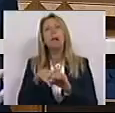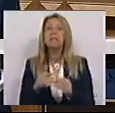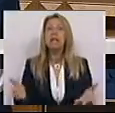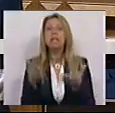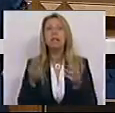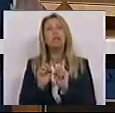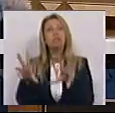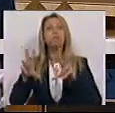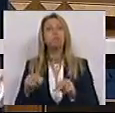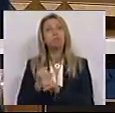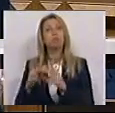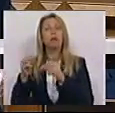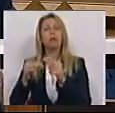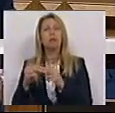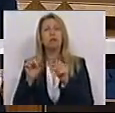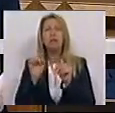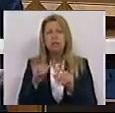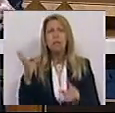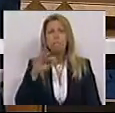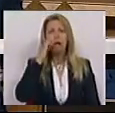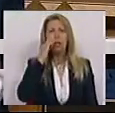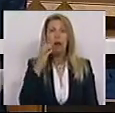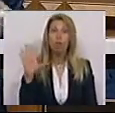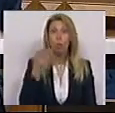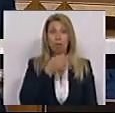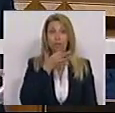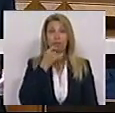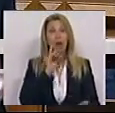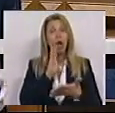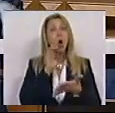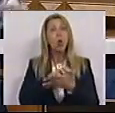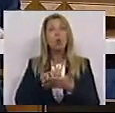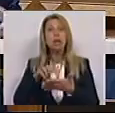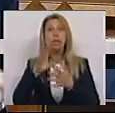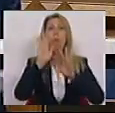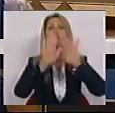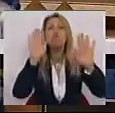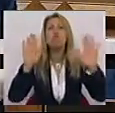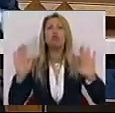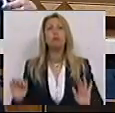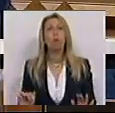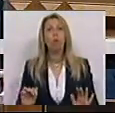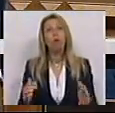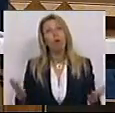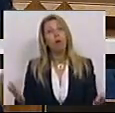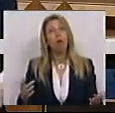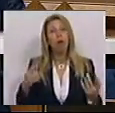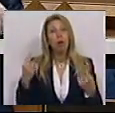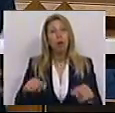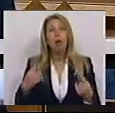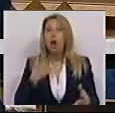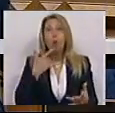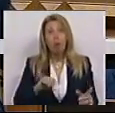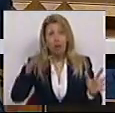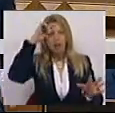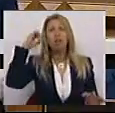é tanto mais grave quando falamos nas coleções dos museus. Os museus não podem e têm tido sucessivas dificuldades em